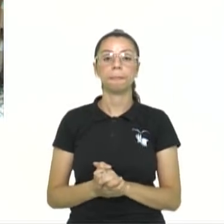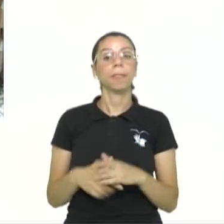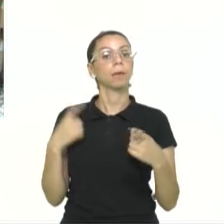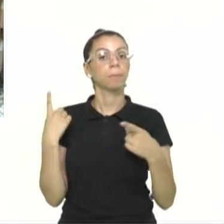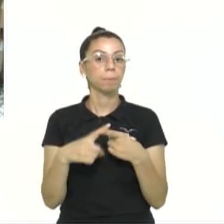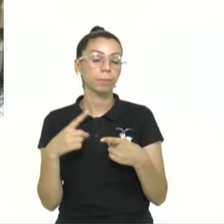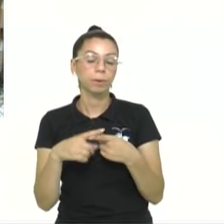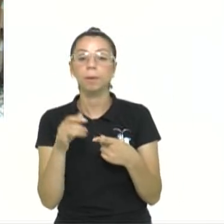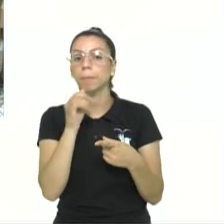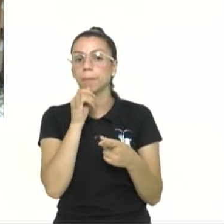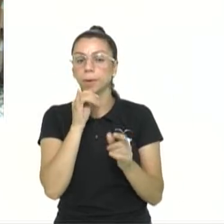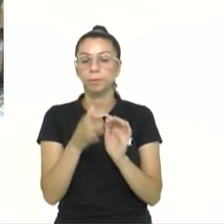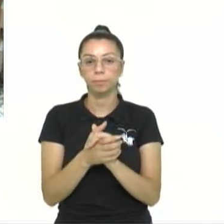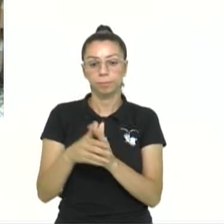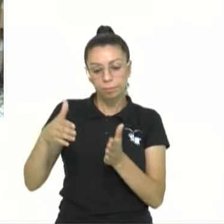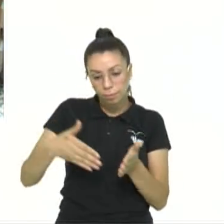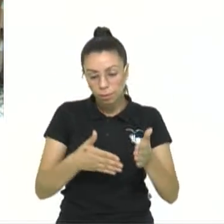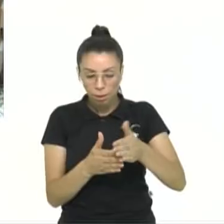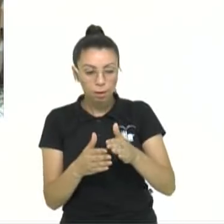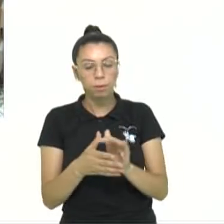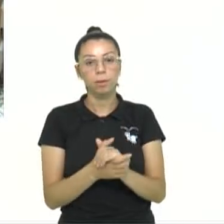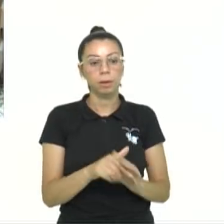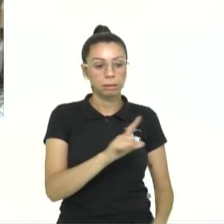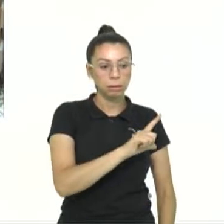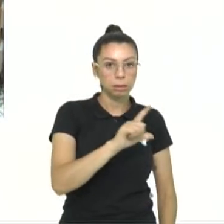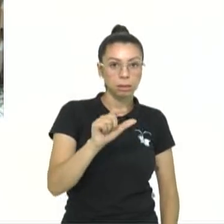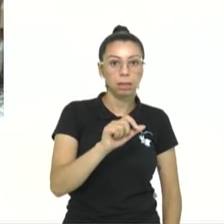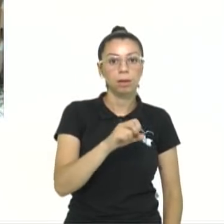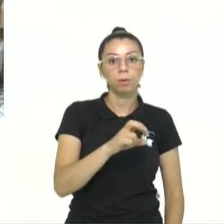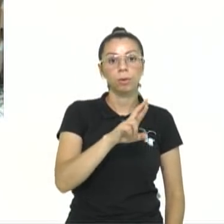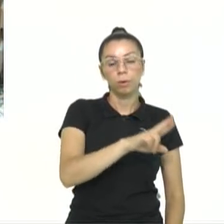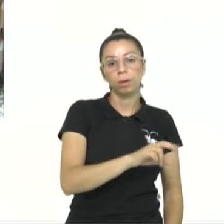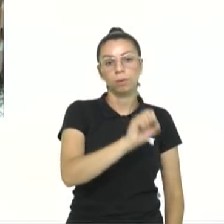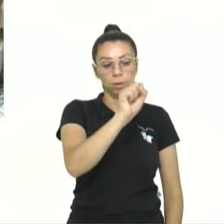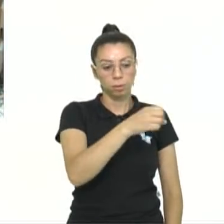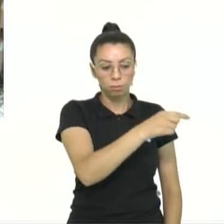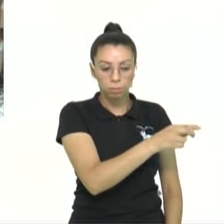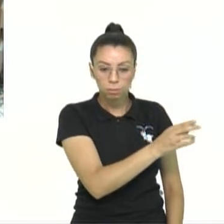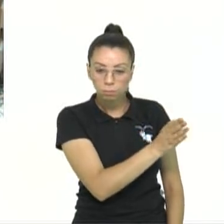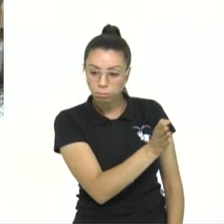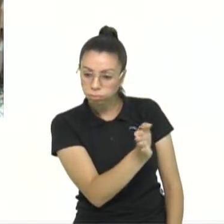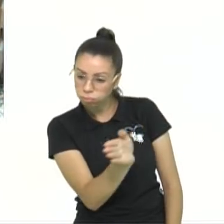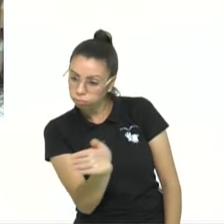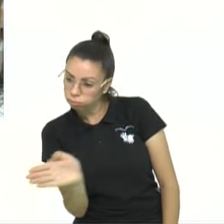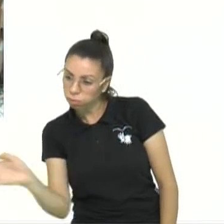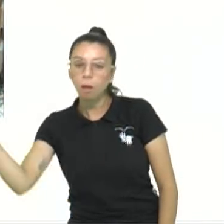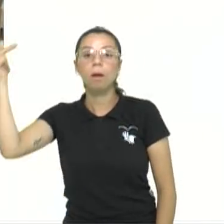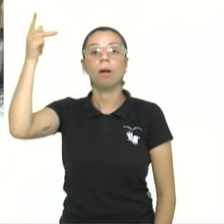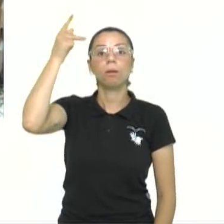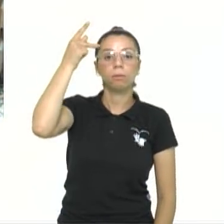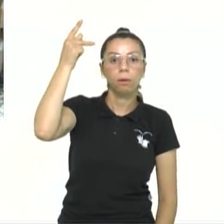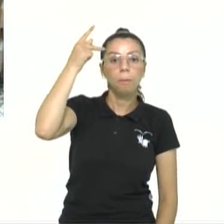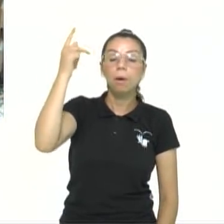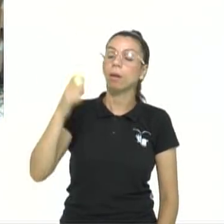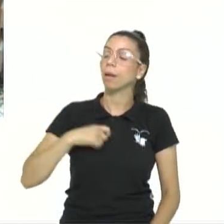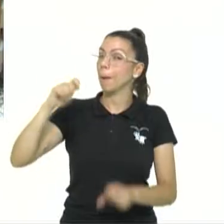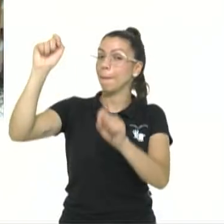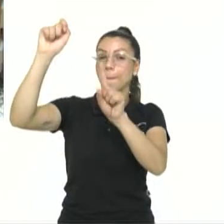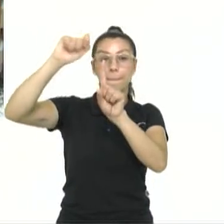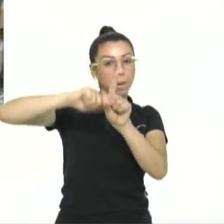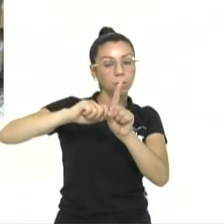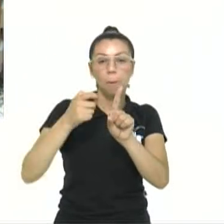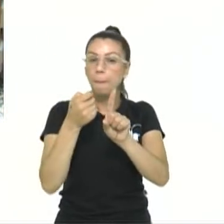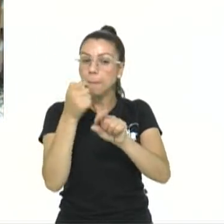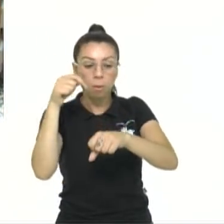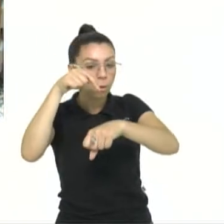Porque esse percurso de sair do Rio Grande do Sul e ir até São Paulo era de meses, não eram poucos dias